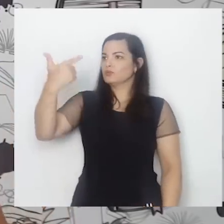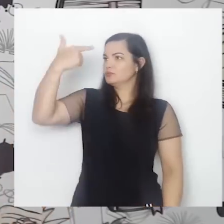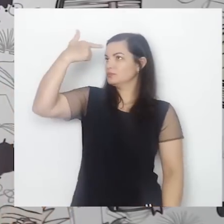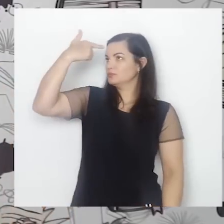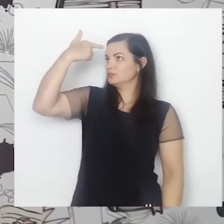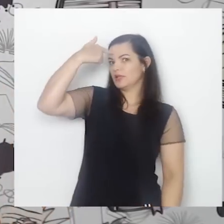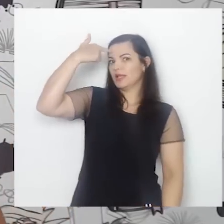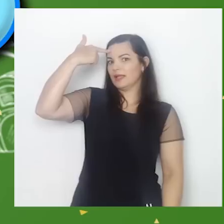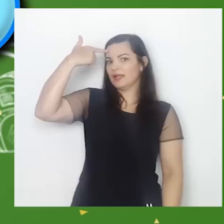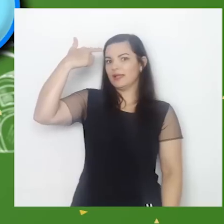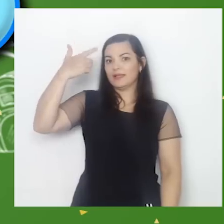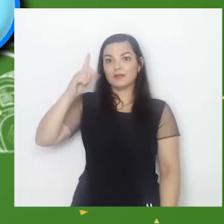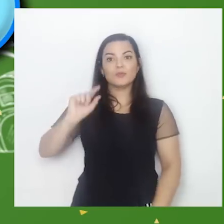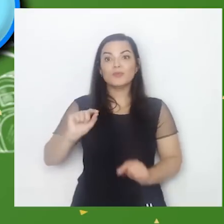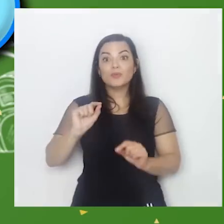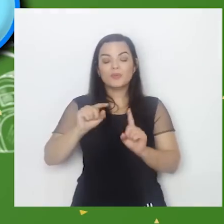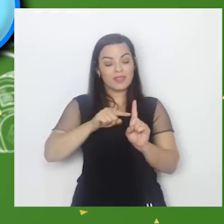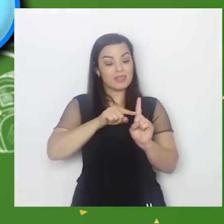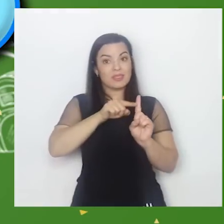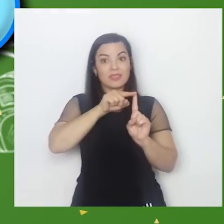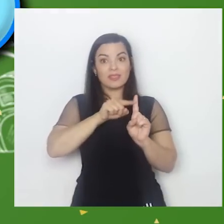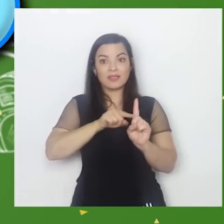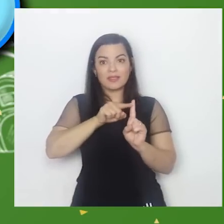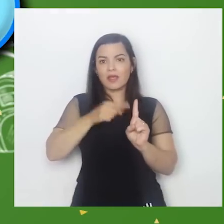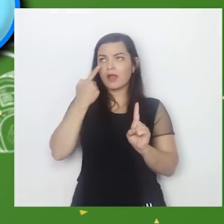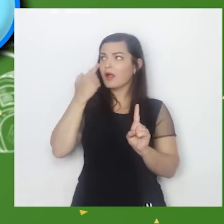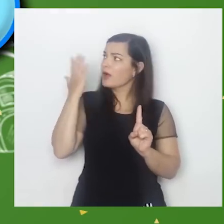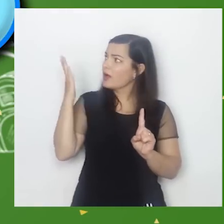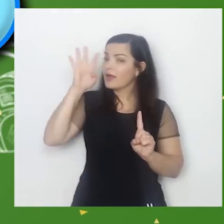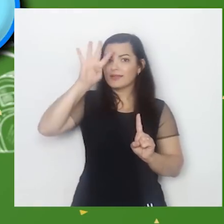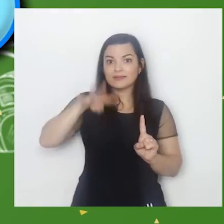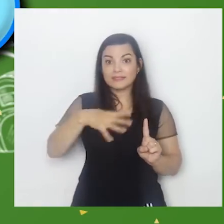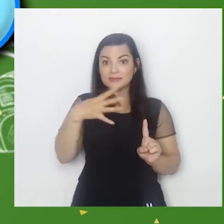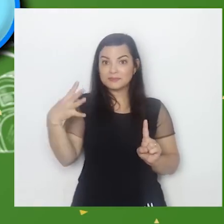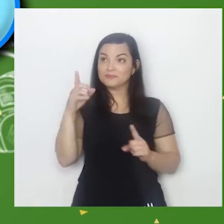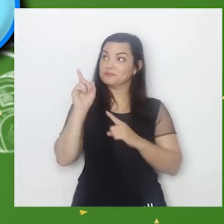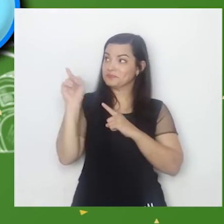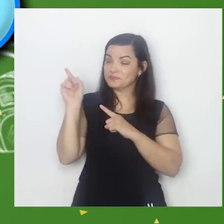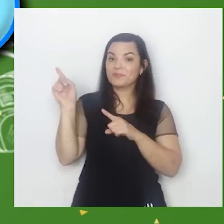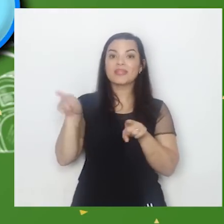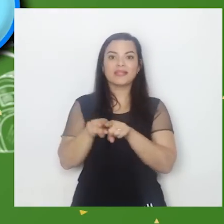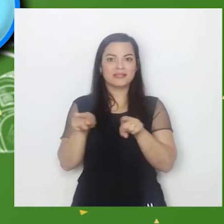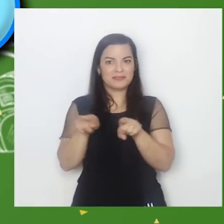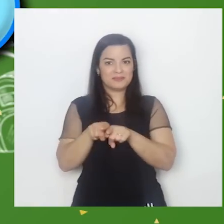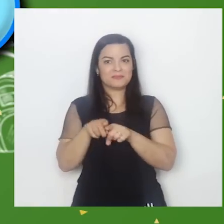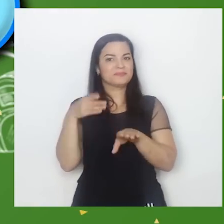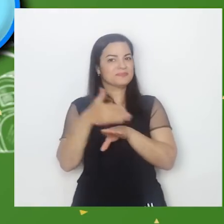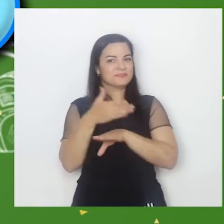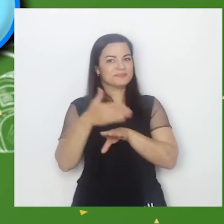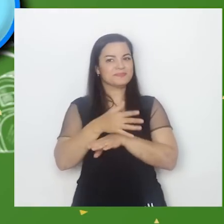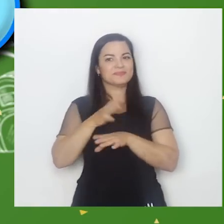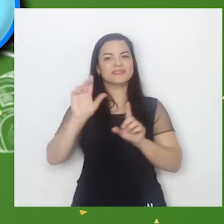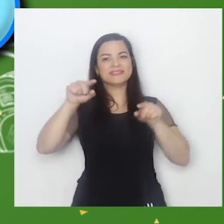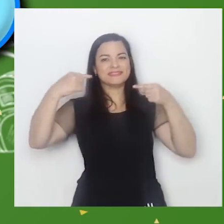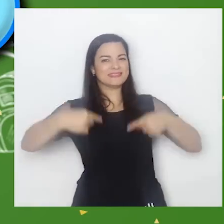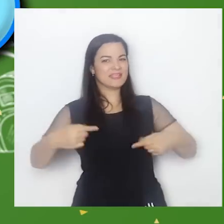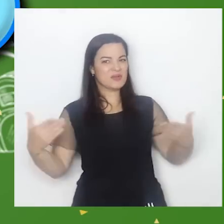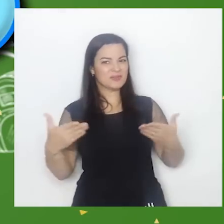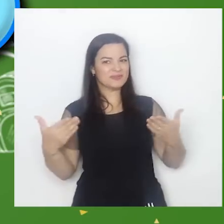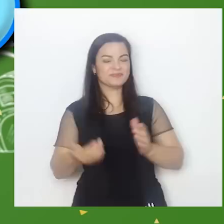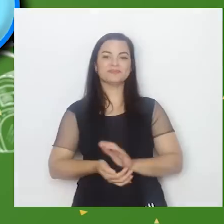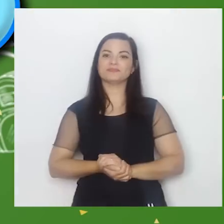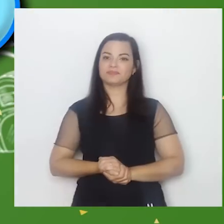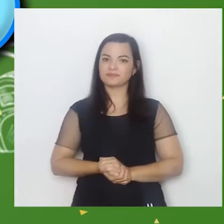Observem a tabela que eu vou te mostrar. Essa tabela vai fazer parte também do nosso desafio de